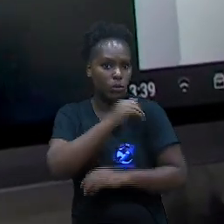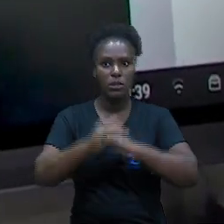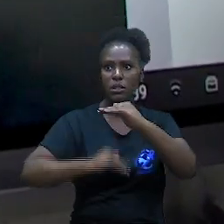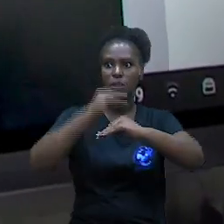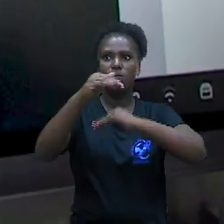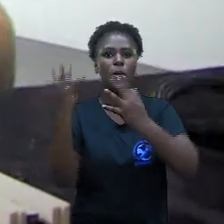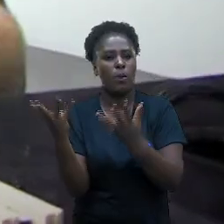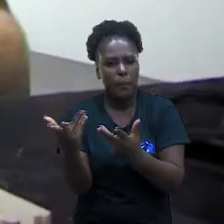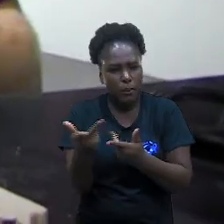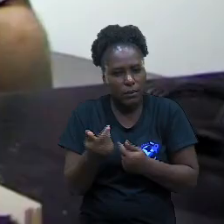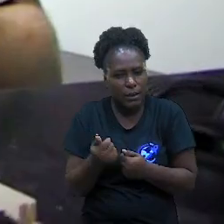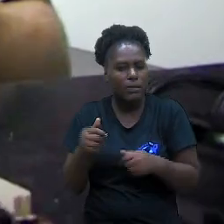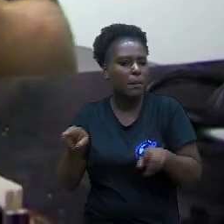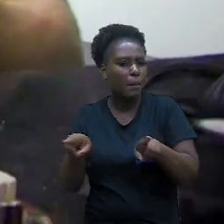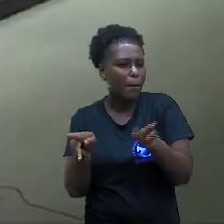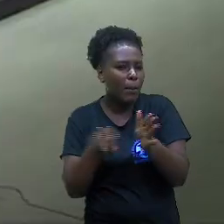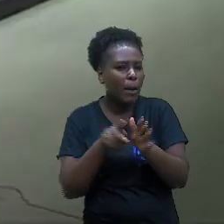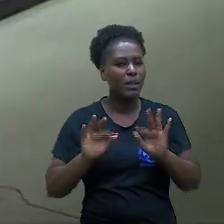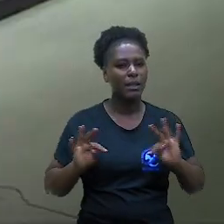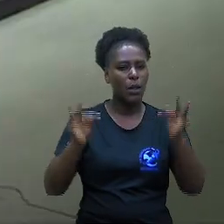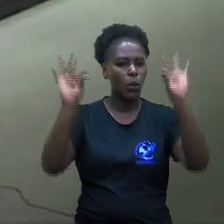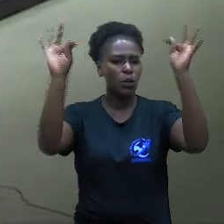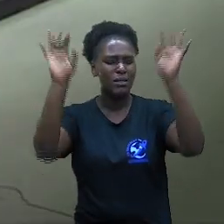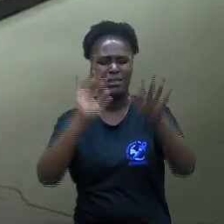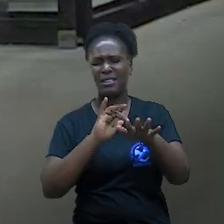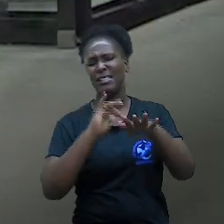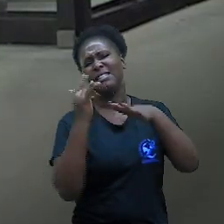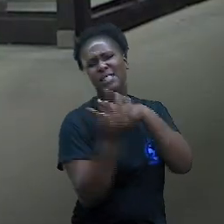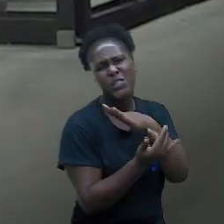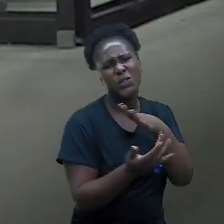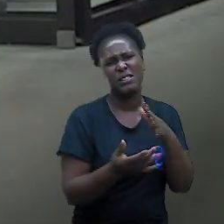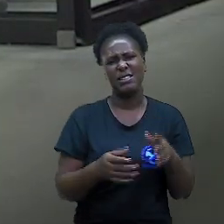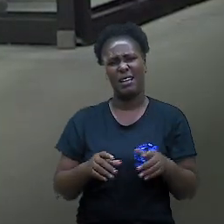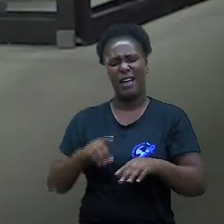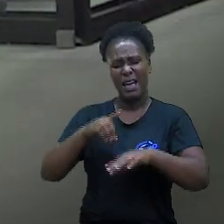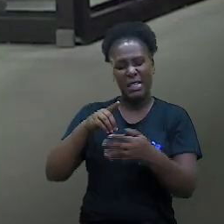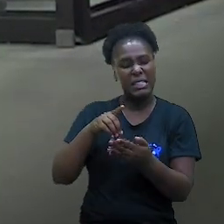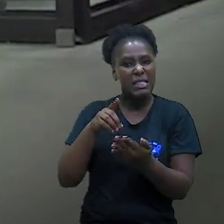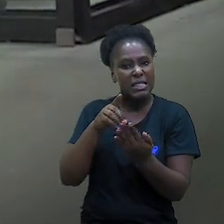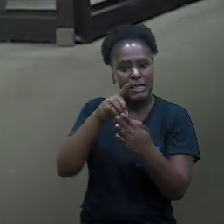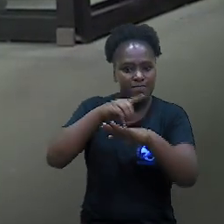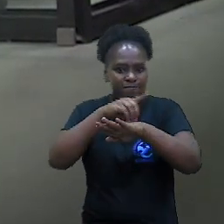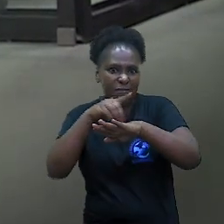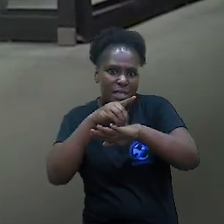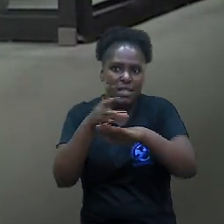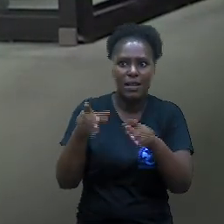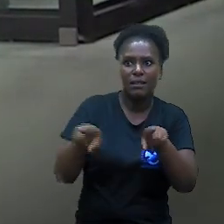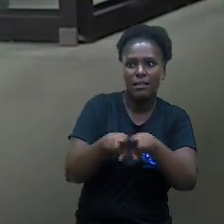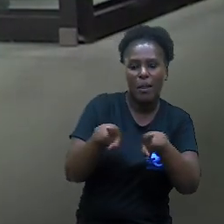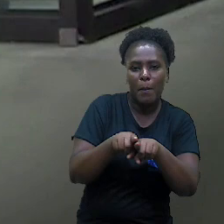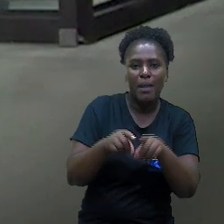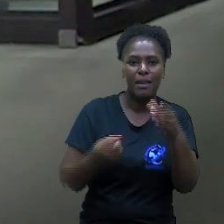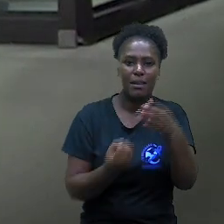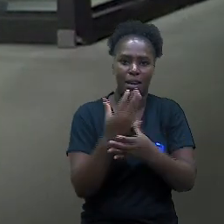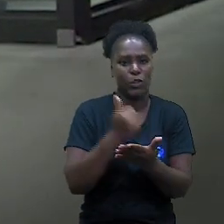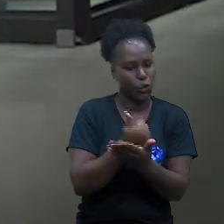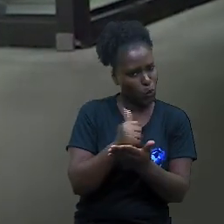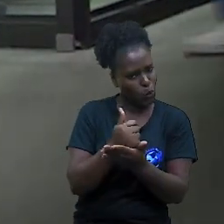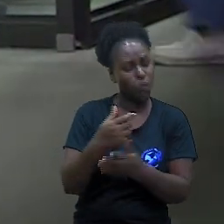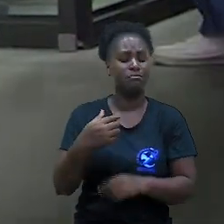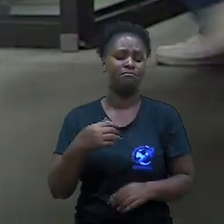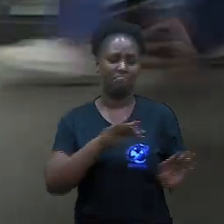design, criação de jogos, redes sociais e muito mais. Eu sou da área de montar computadores